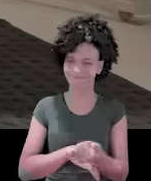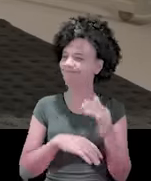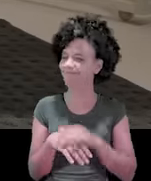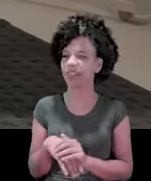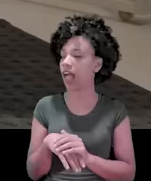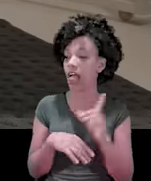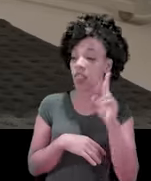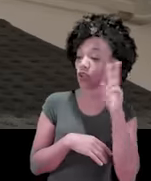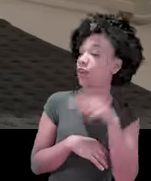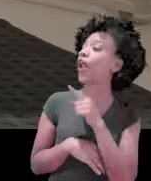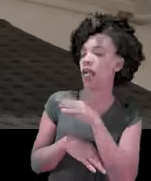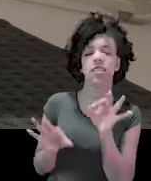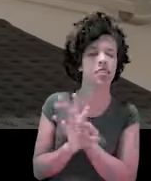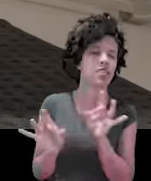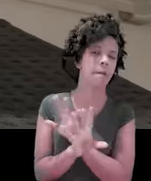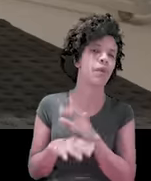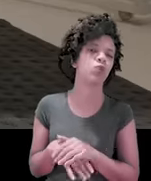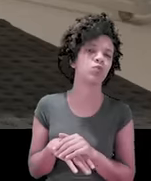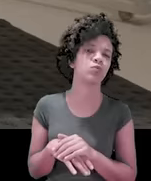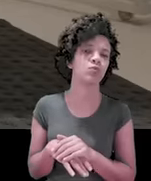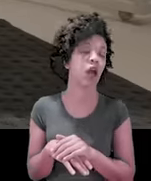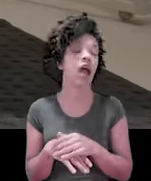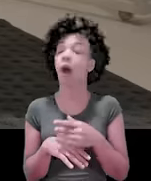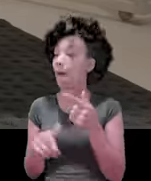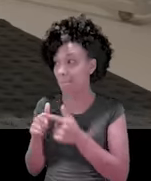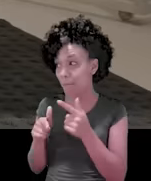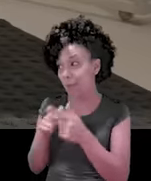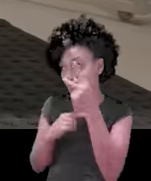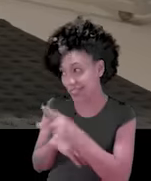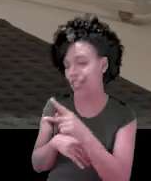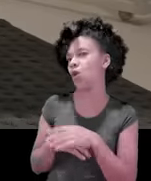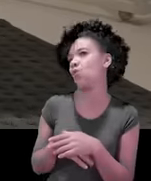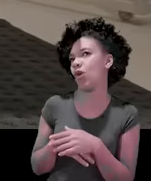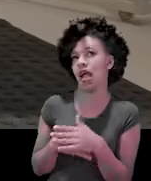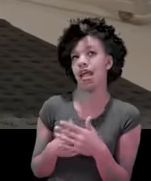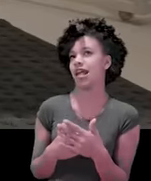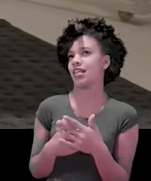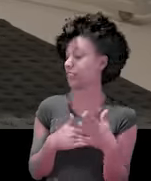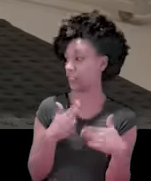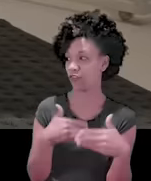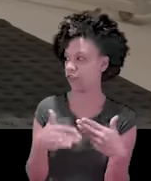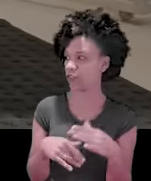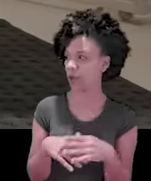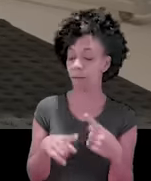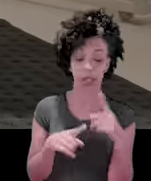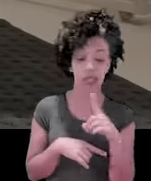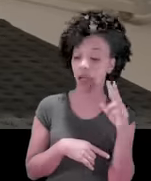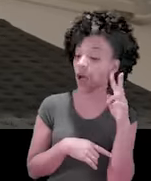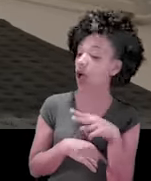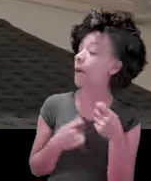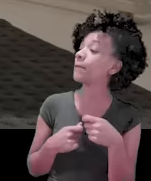Deus falou vai ser esse aqui é isso aí tá preparado que o maior problema seu foi você ser muito desenvolvido que eu